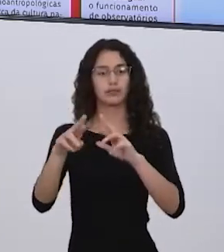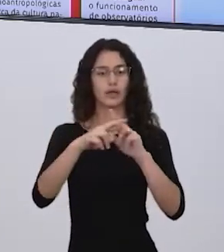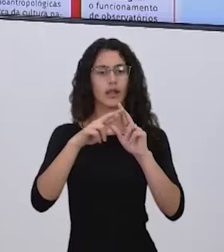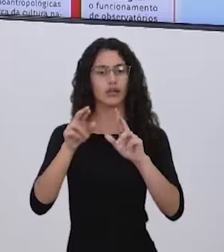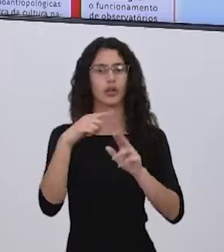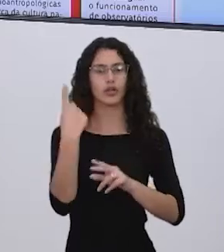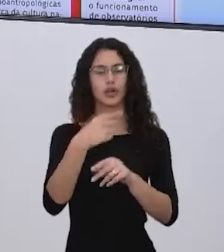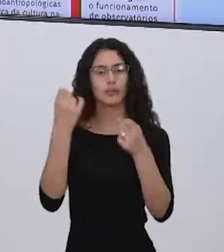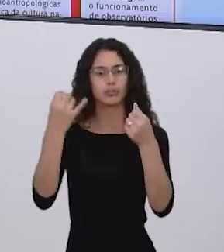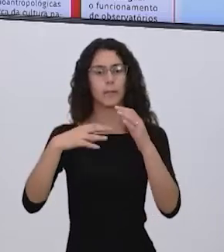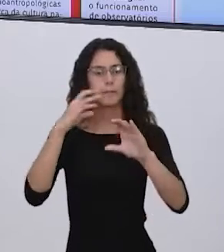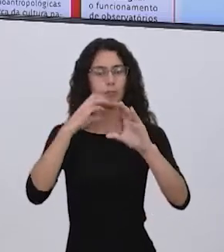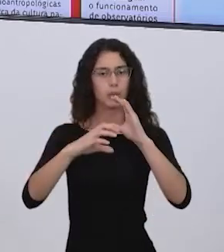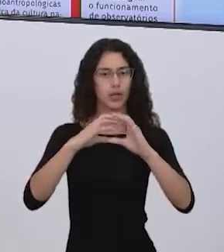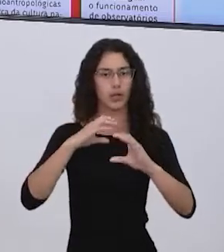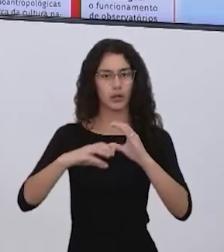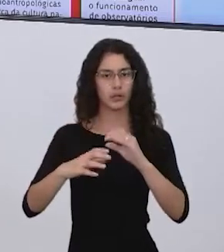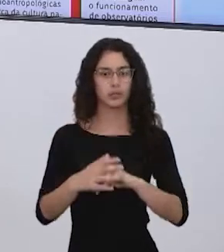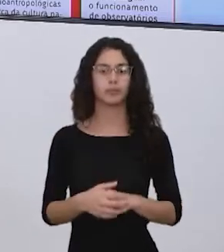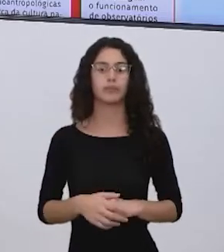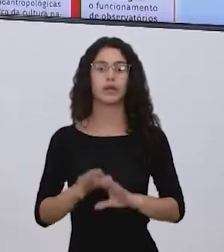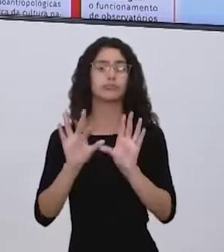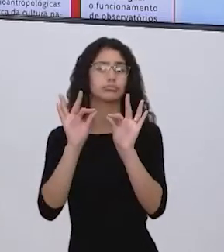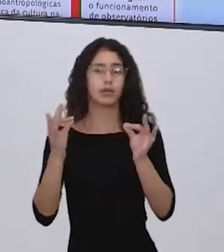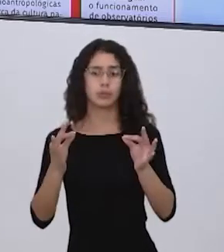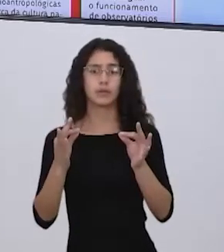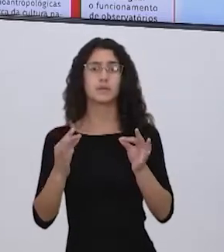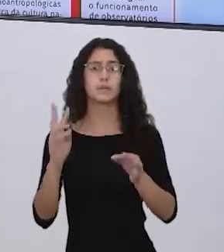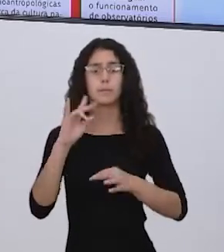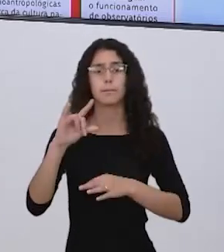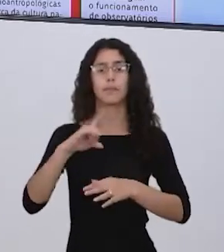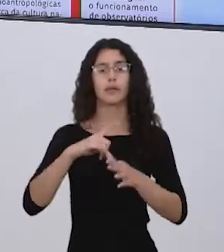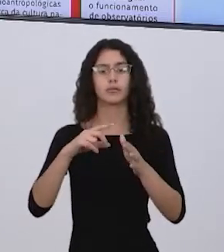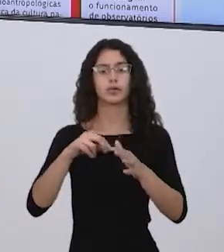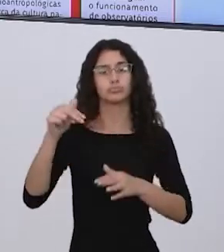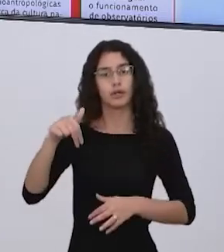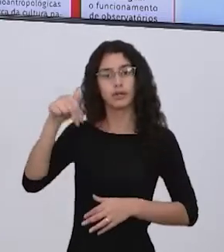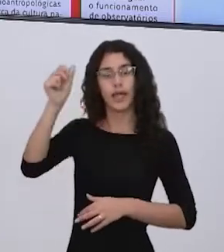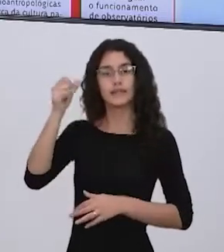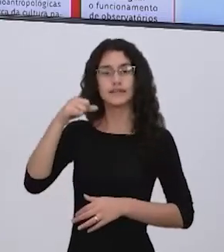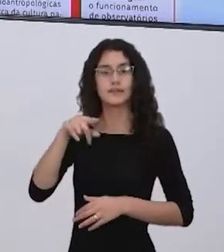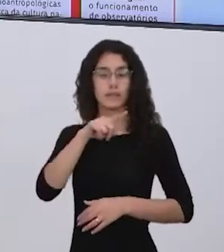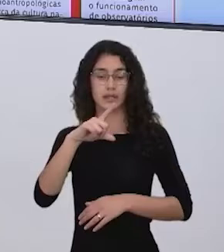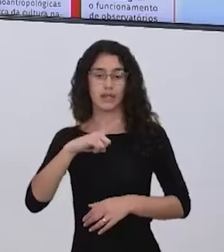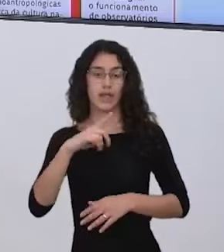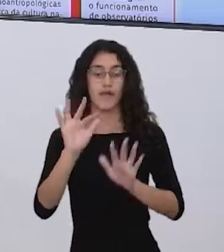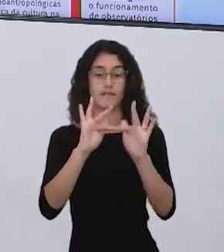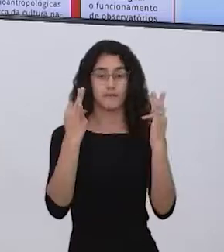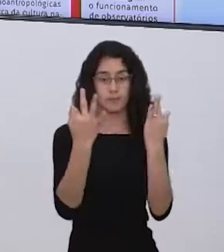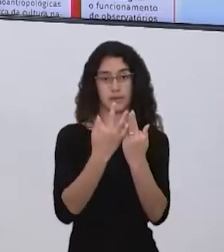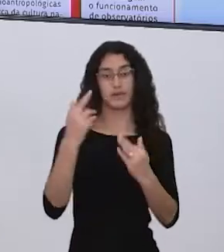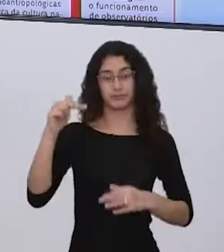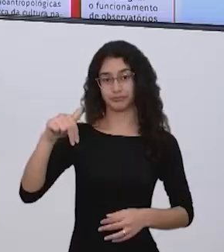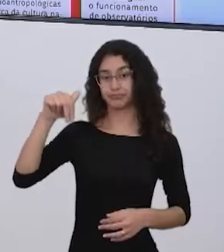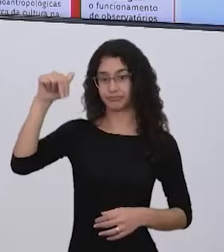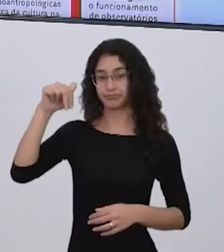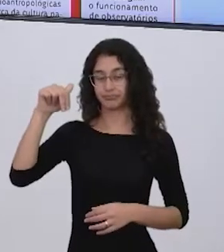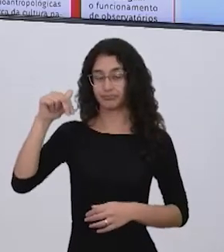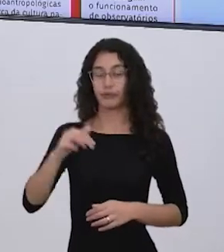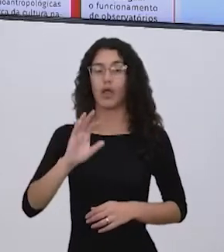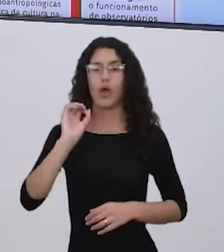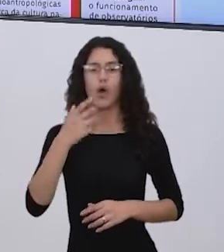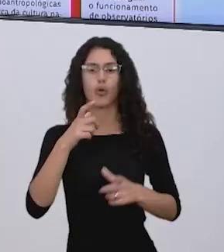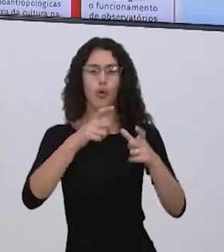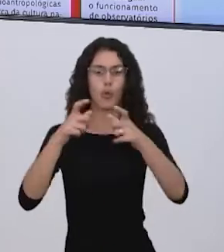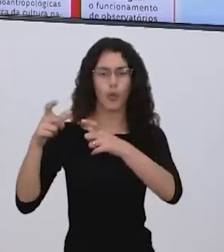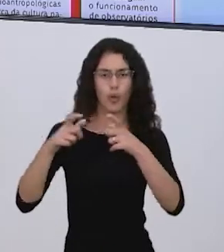com que nós nos comunicamos. Simples. Vai para o Nordeste. Se você tem família nordestina ou de